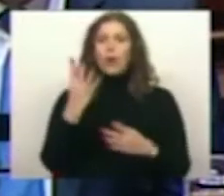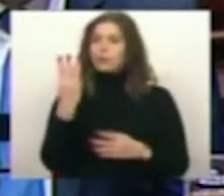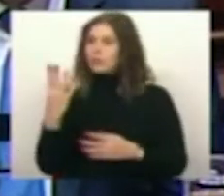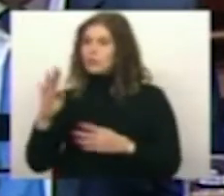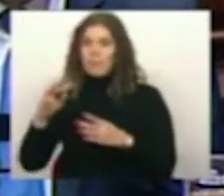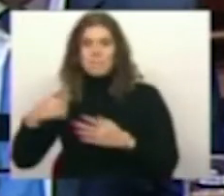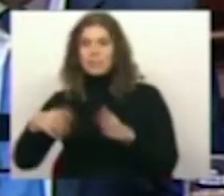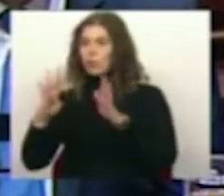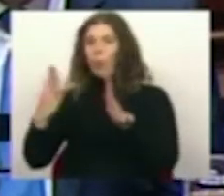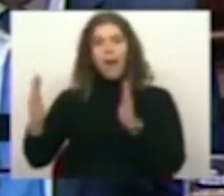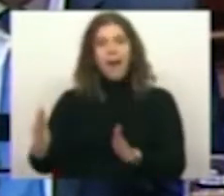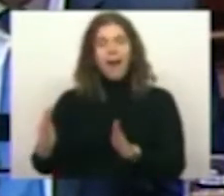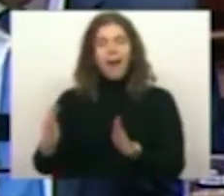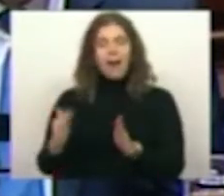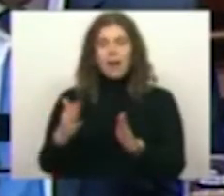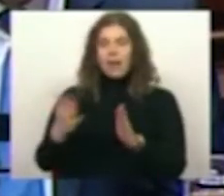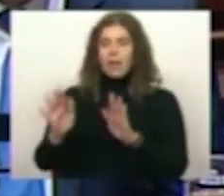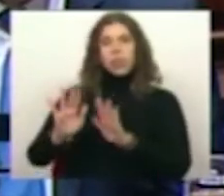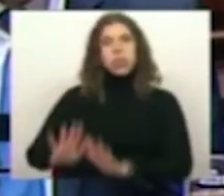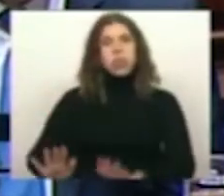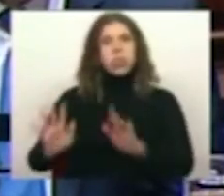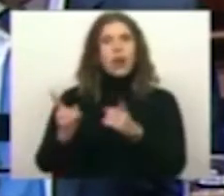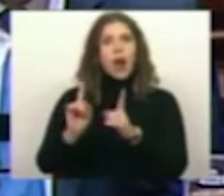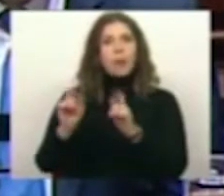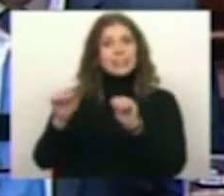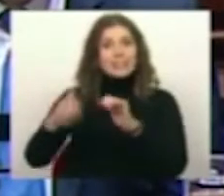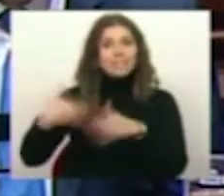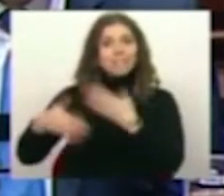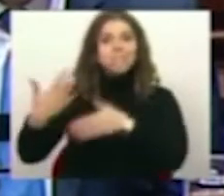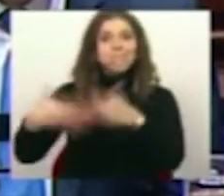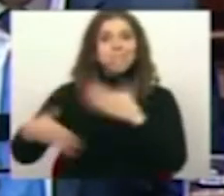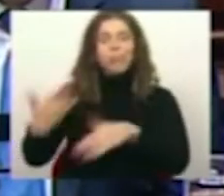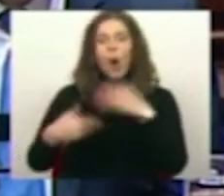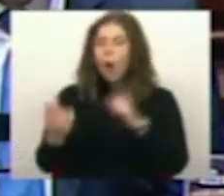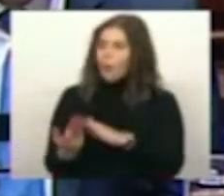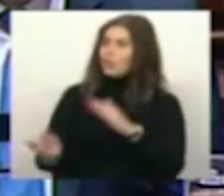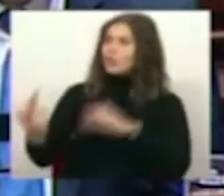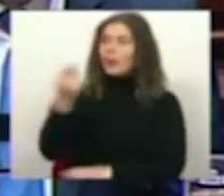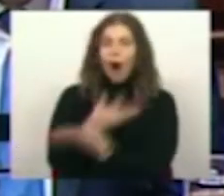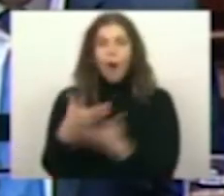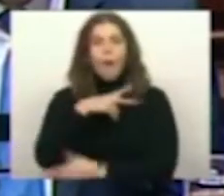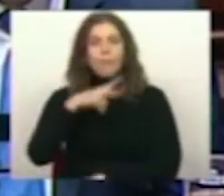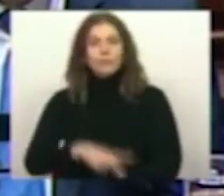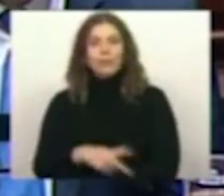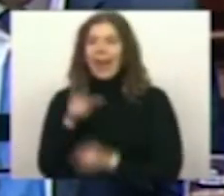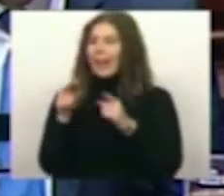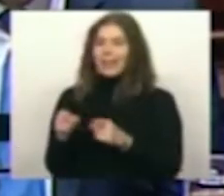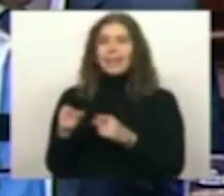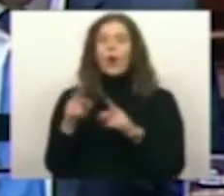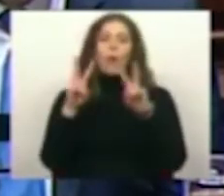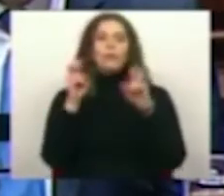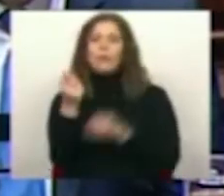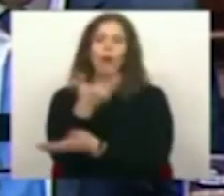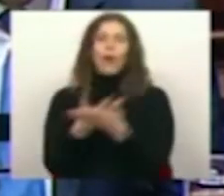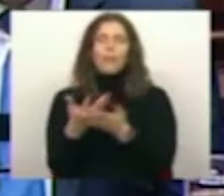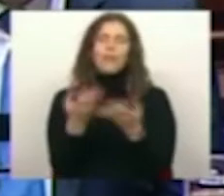trimestre nós tivemos não uma desaceleração, mas um aceleramento do crescimento da economia portuguesa, aí o tema da